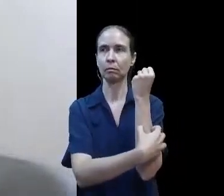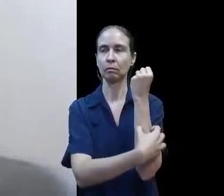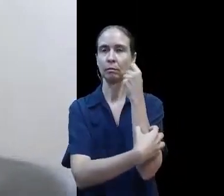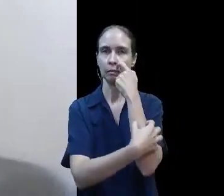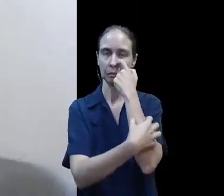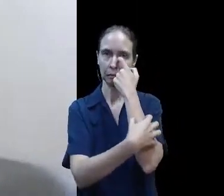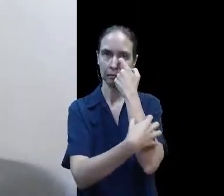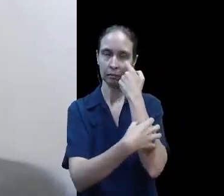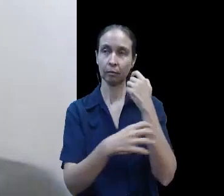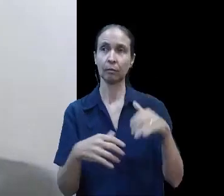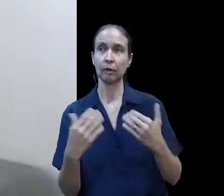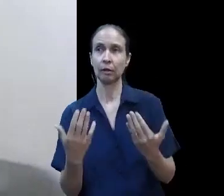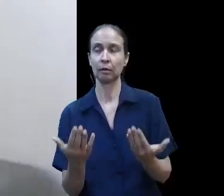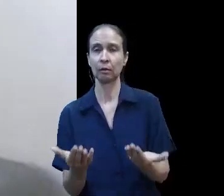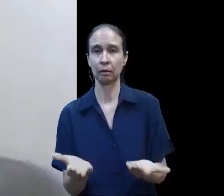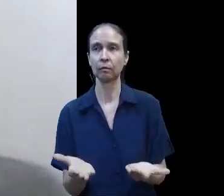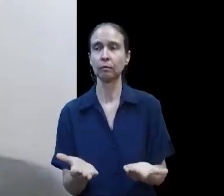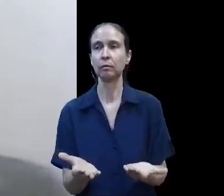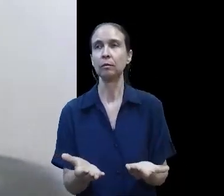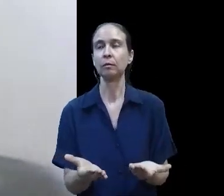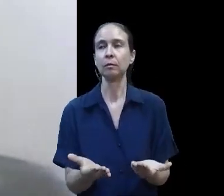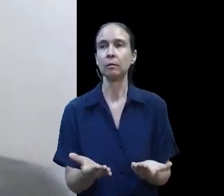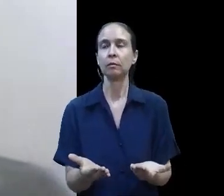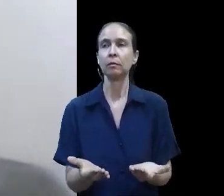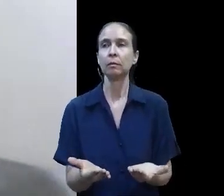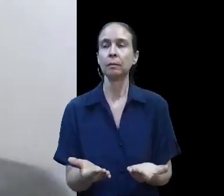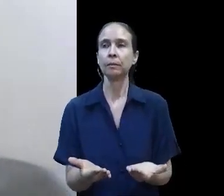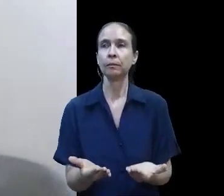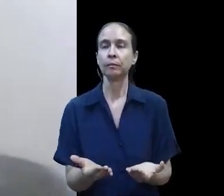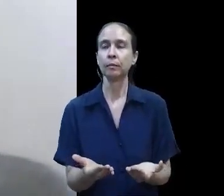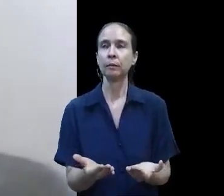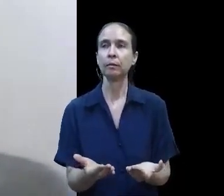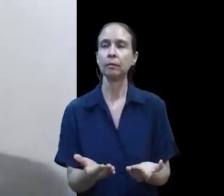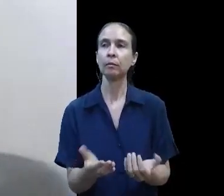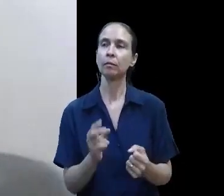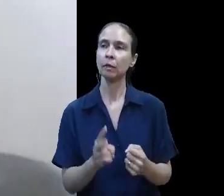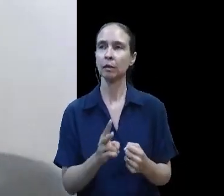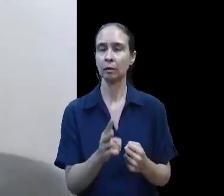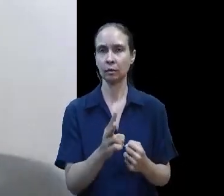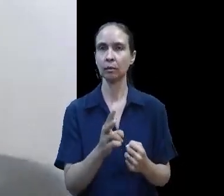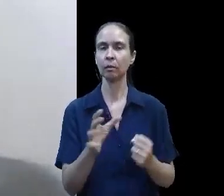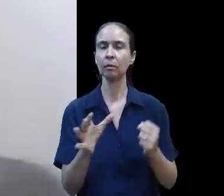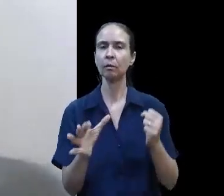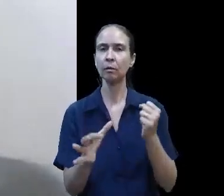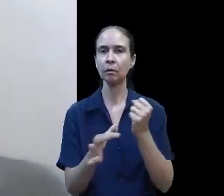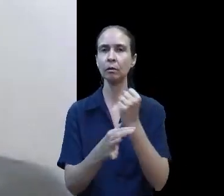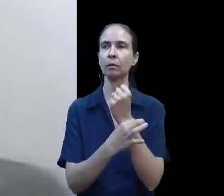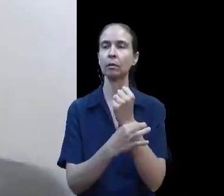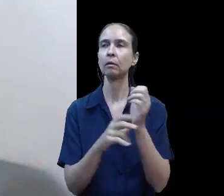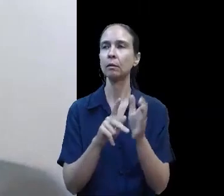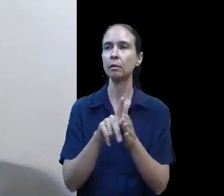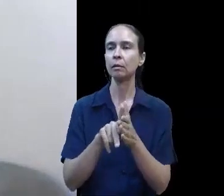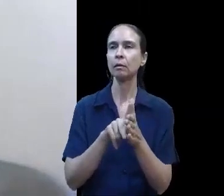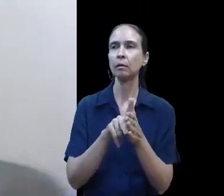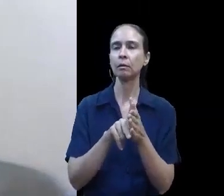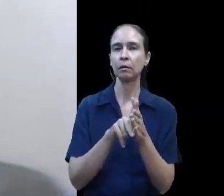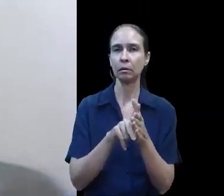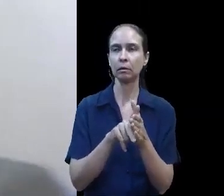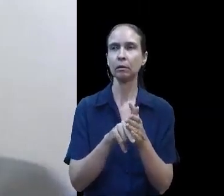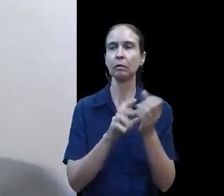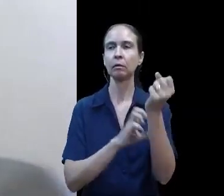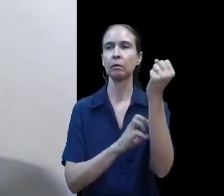nesse cenário, então, é que se estabeleceu o projeto integrado do abacaxi